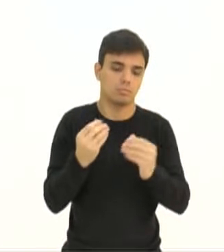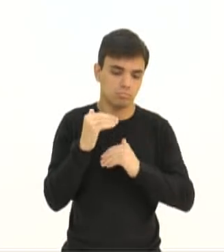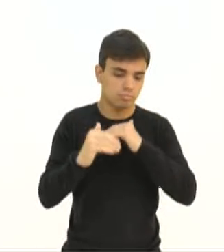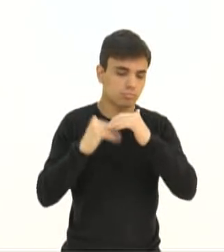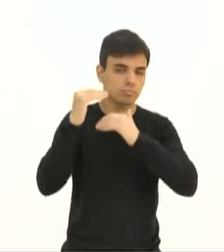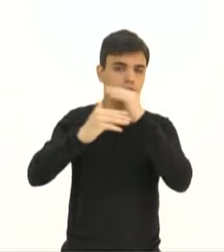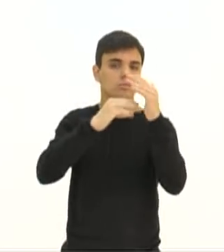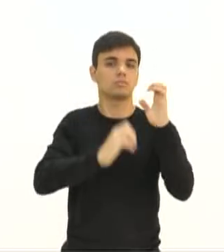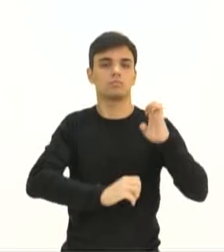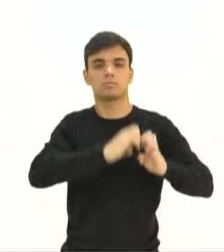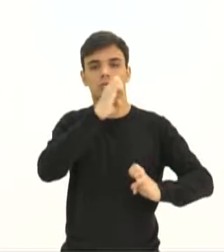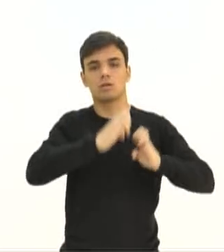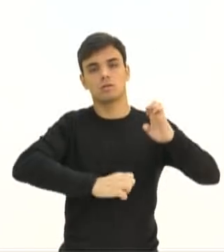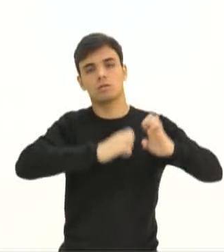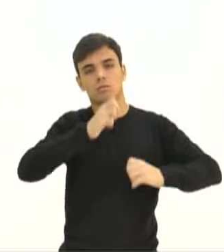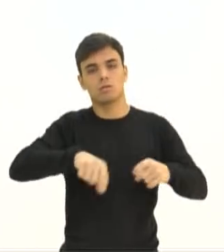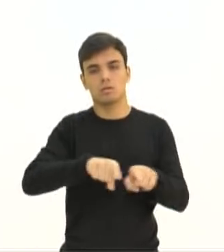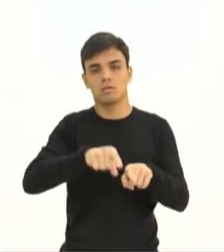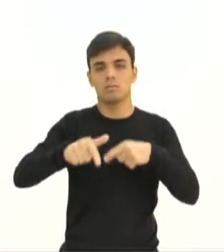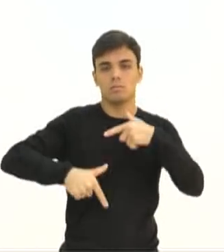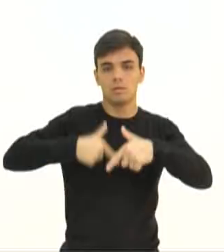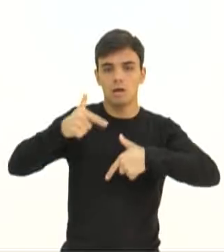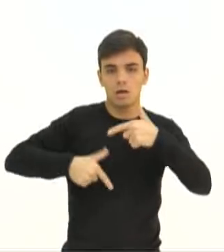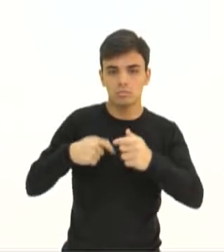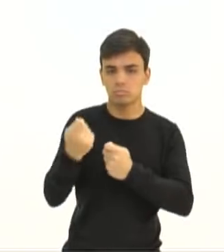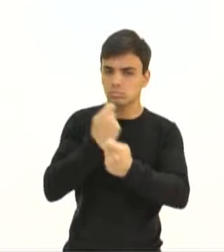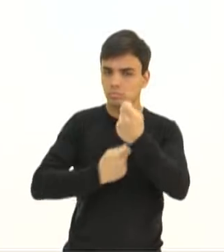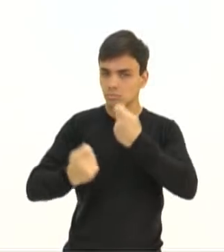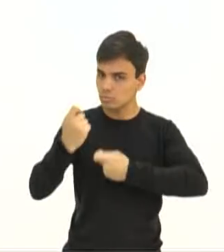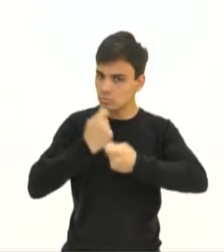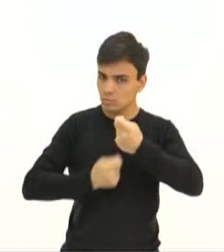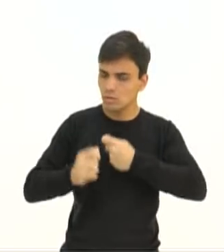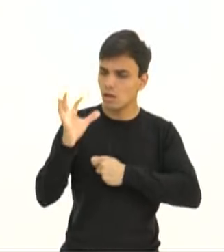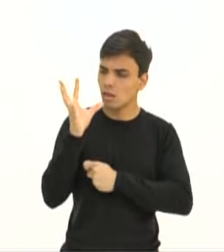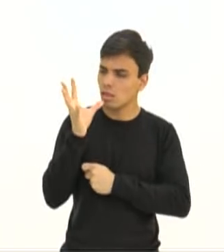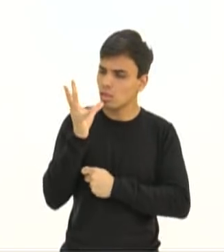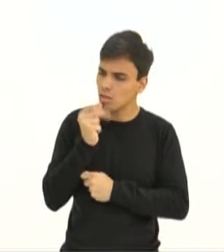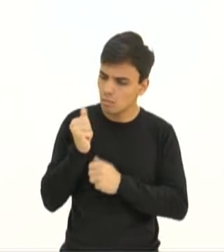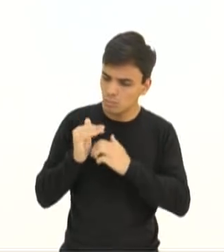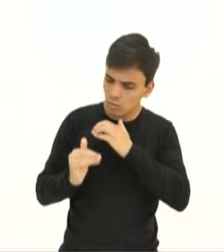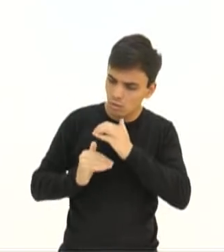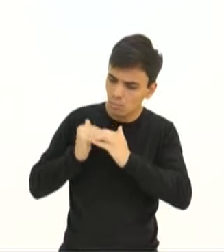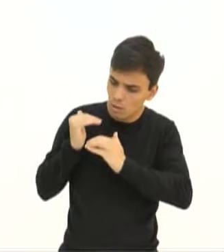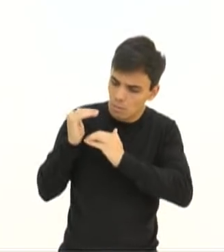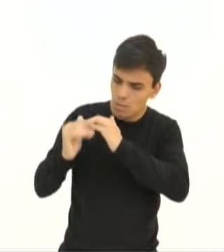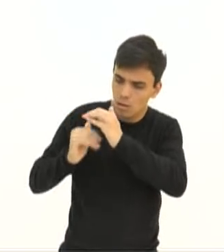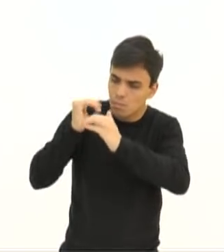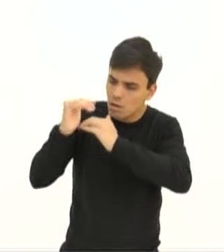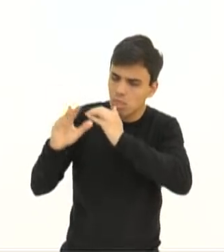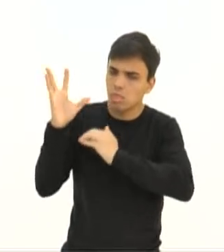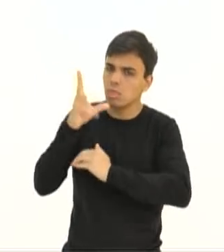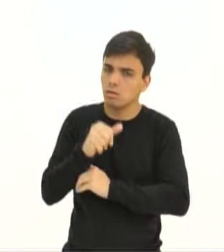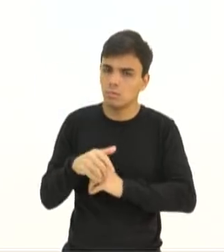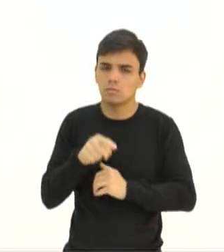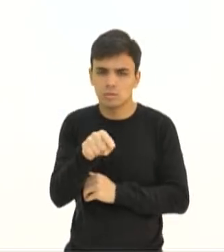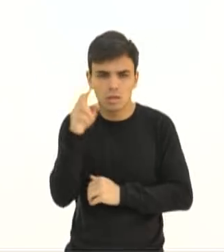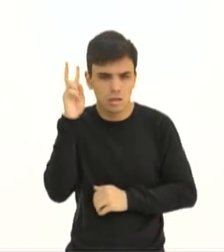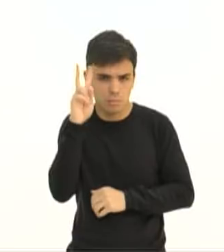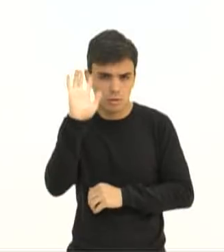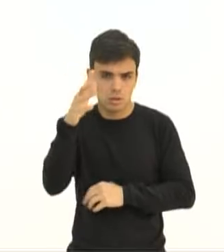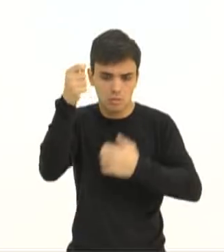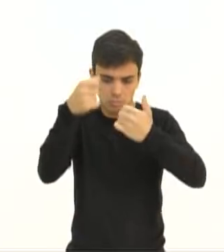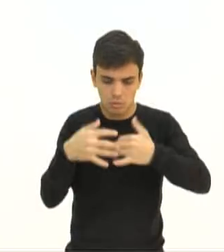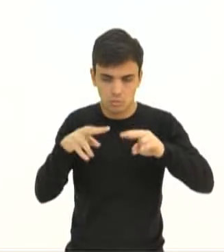desenvolvimento, industrialização, atividades econômicas se desenvolverem naquela região. Lembra que a gente tratou sobre